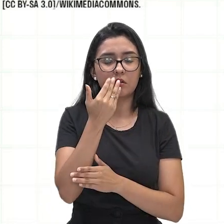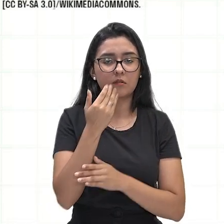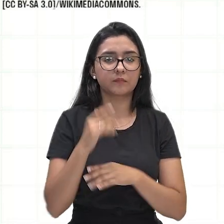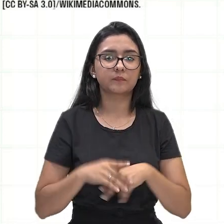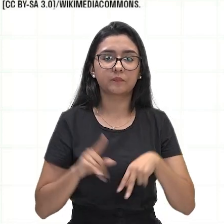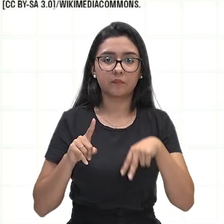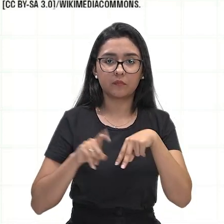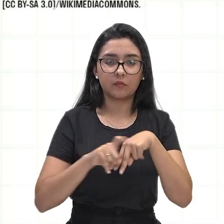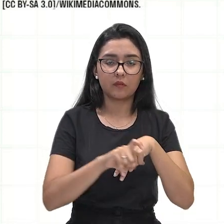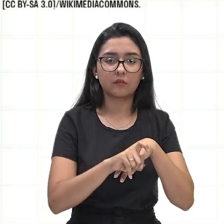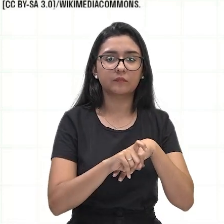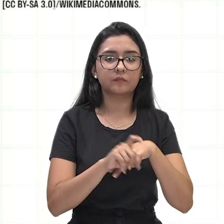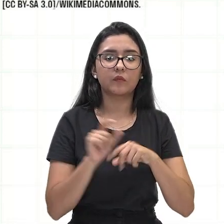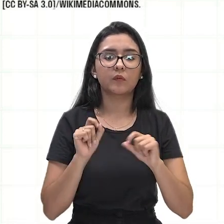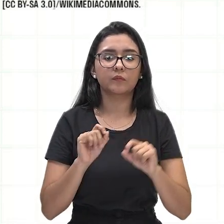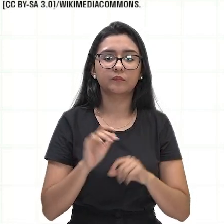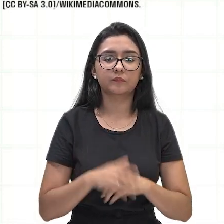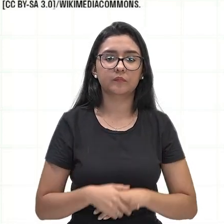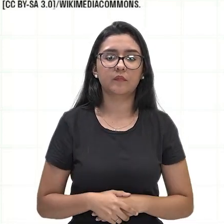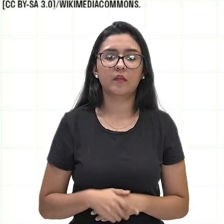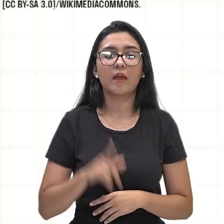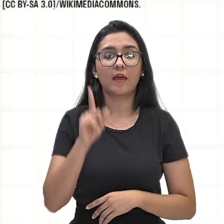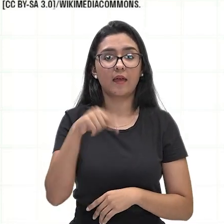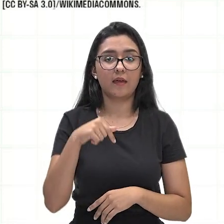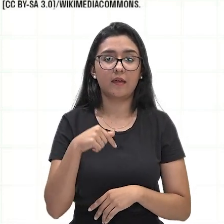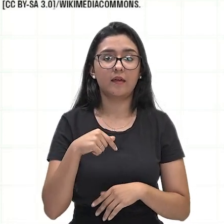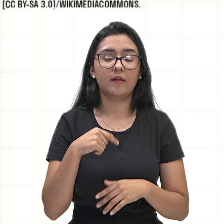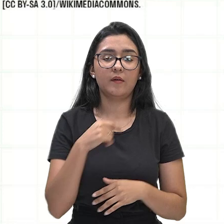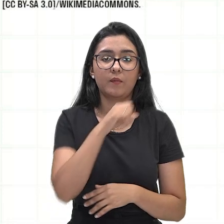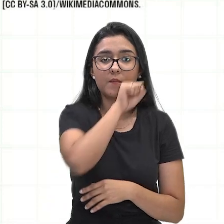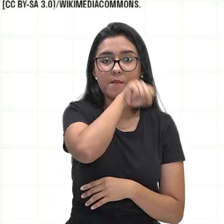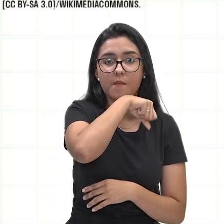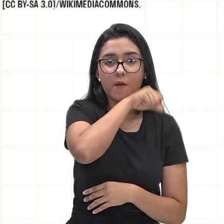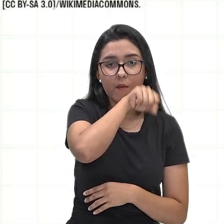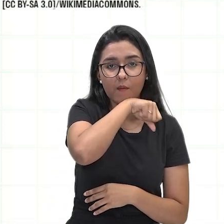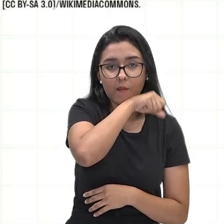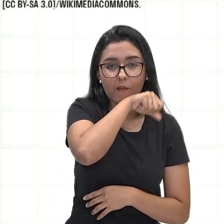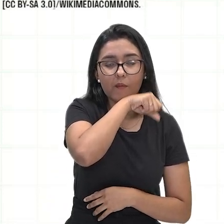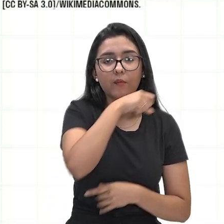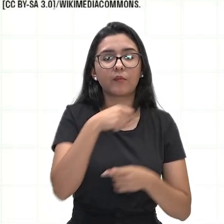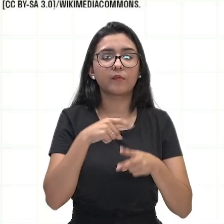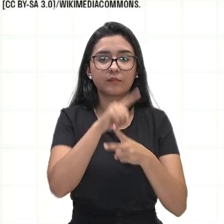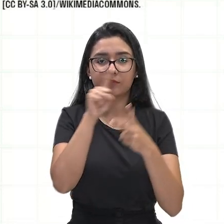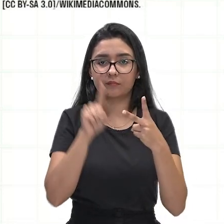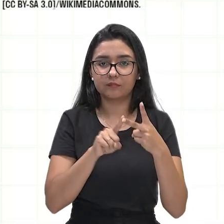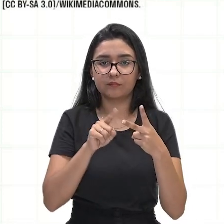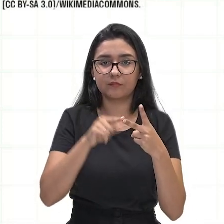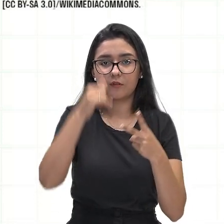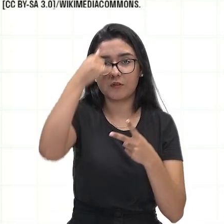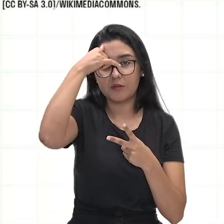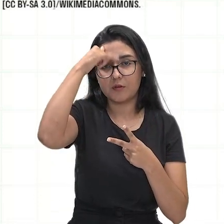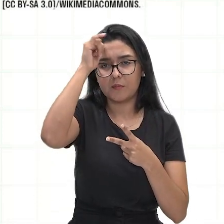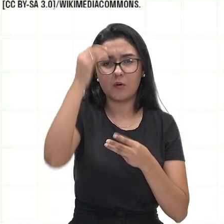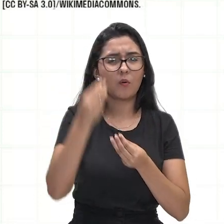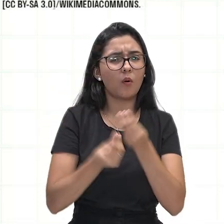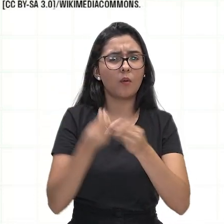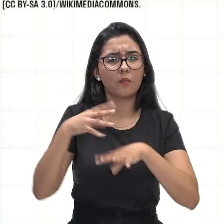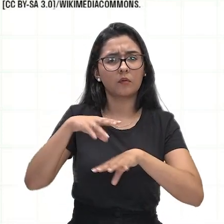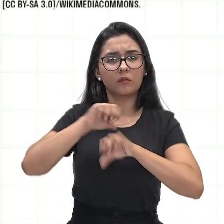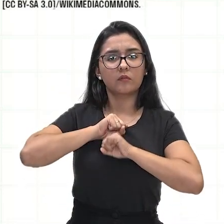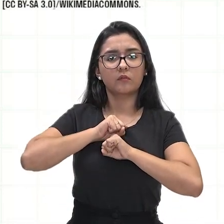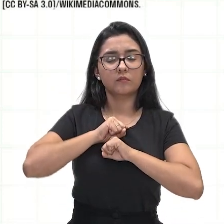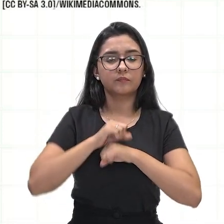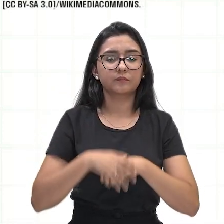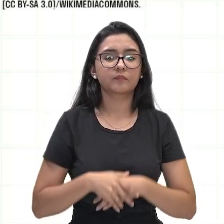os hospedeiros intermediários vão ser aí esses animais, como o porco, né, e o boi. Como que eles são